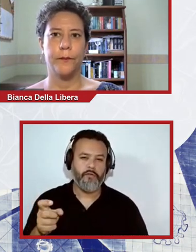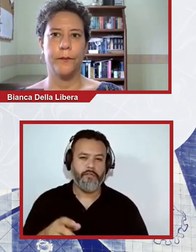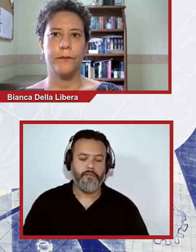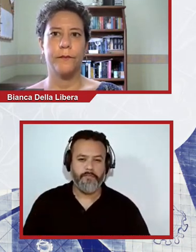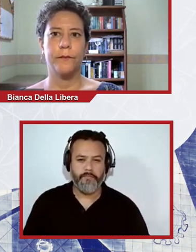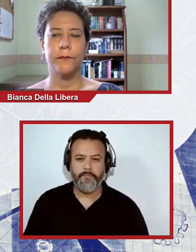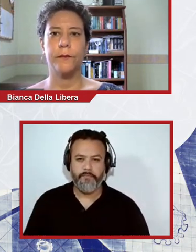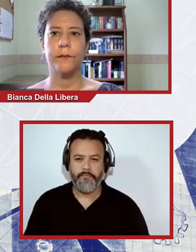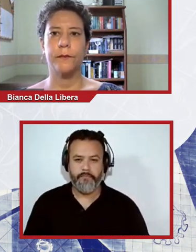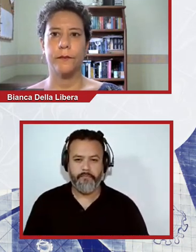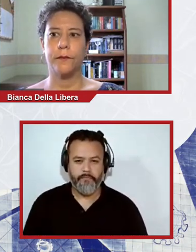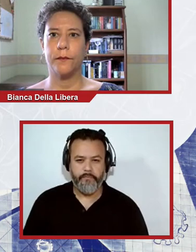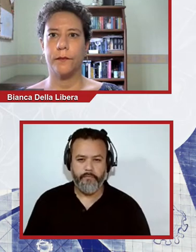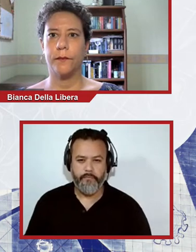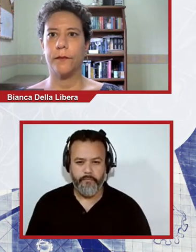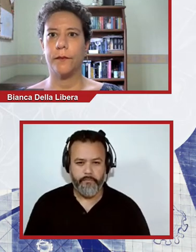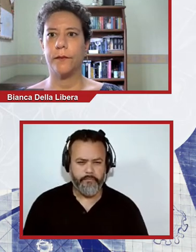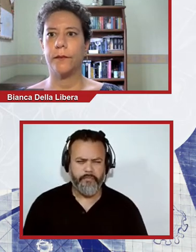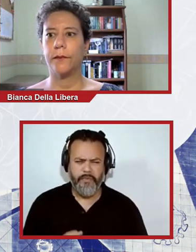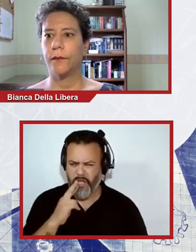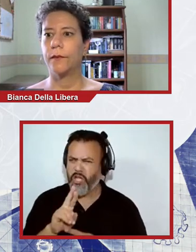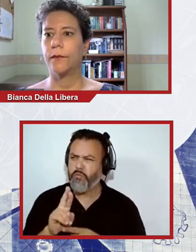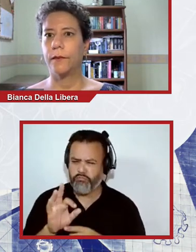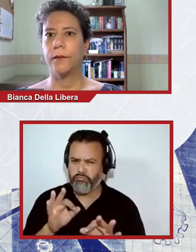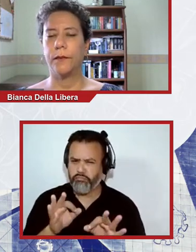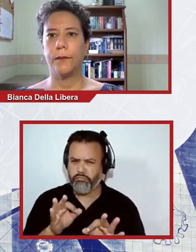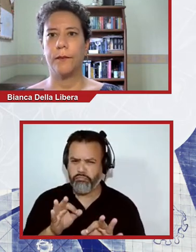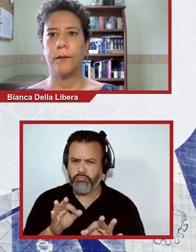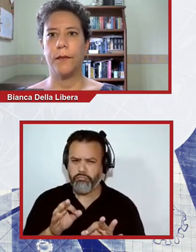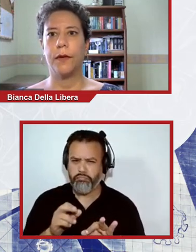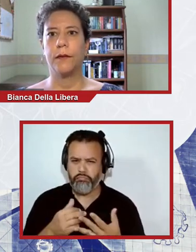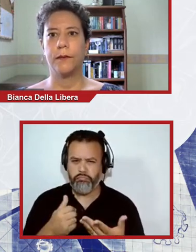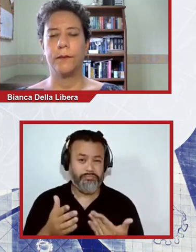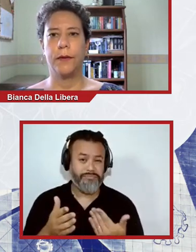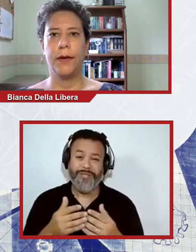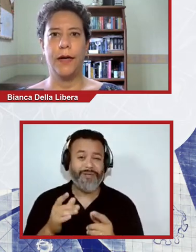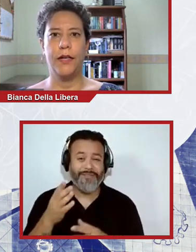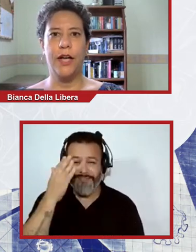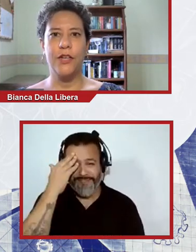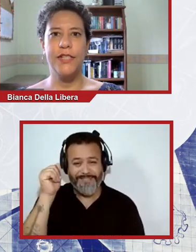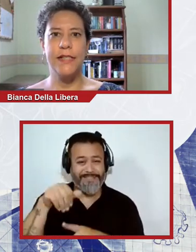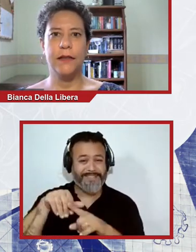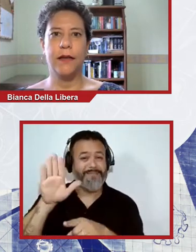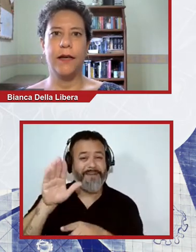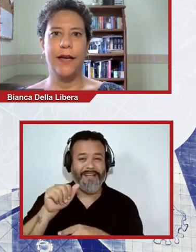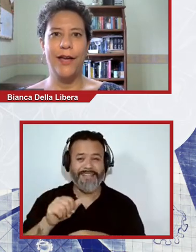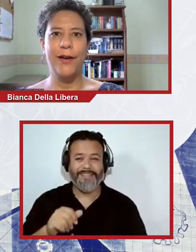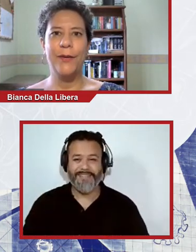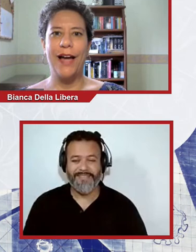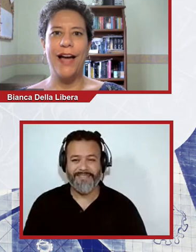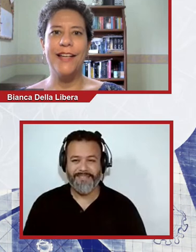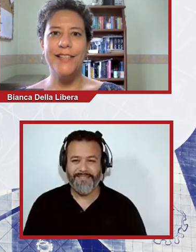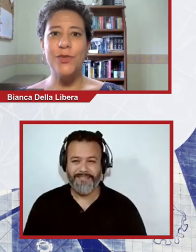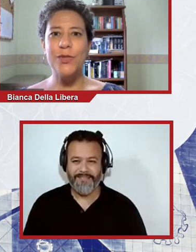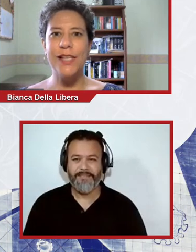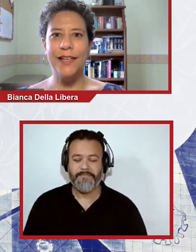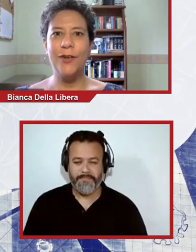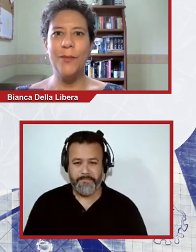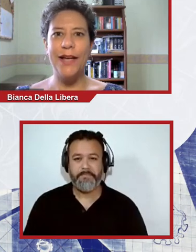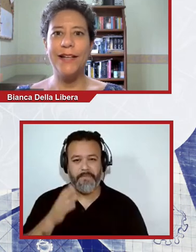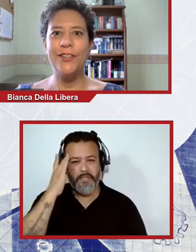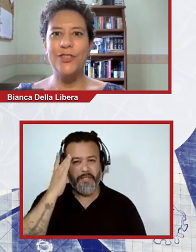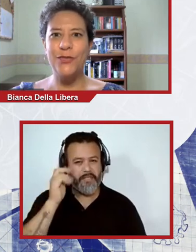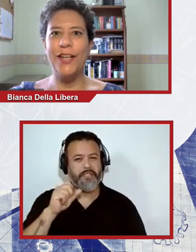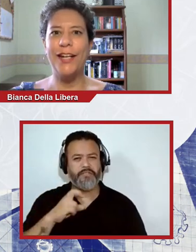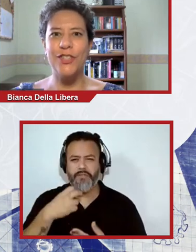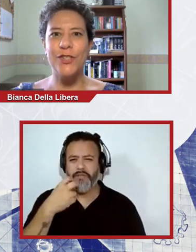se eu respondi. Tá? Eu não sei muito mais do que isso. Acho que sim. A área da surdo-cegueira